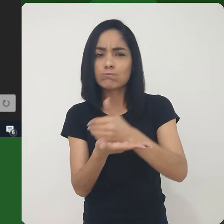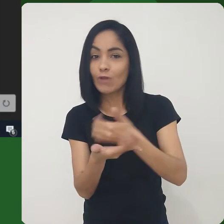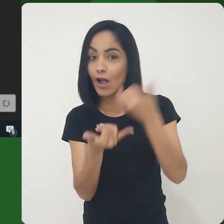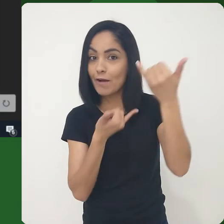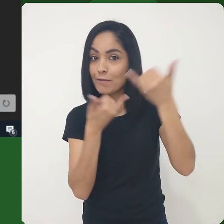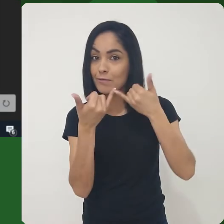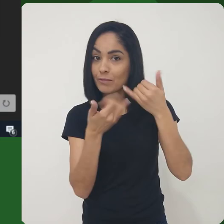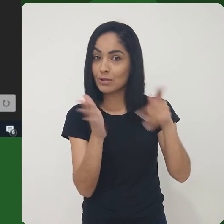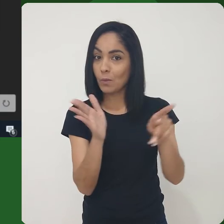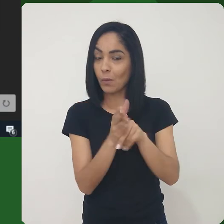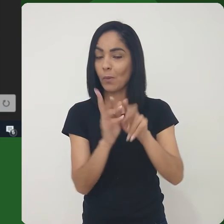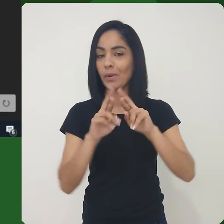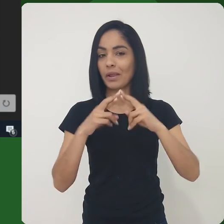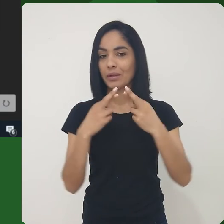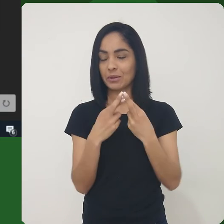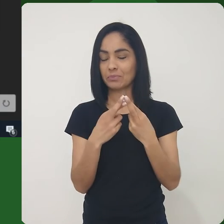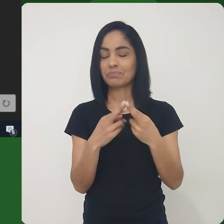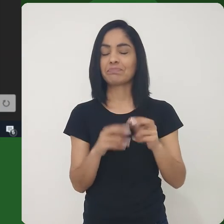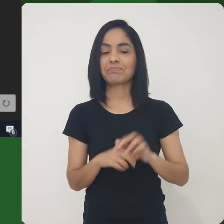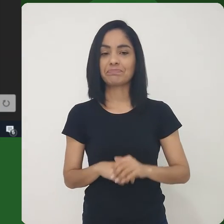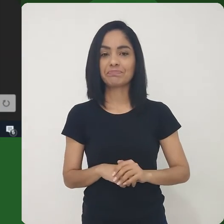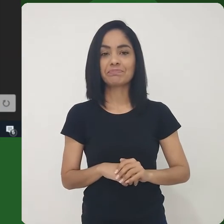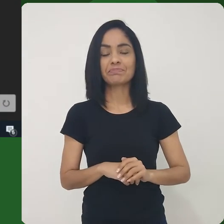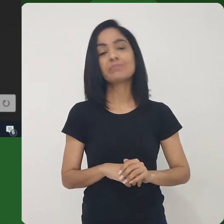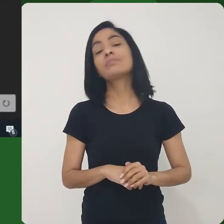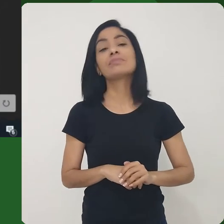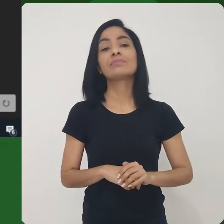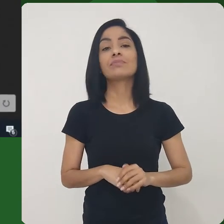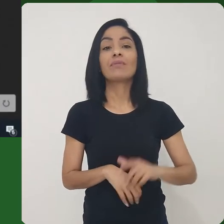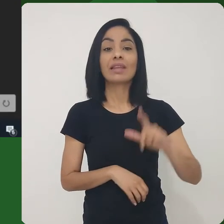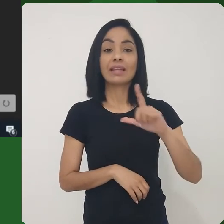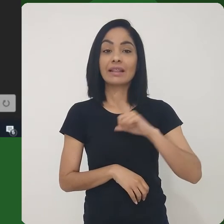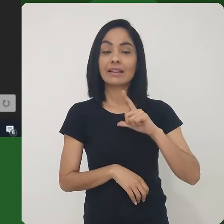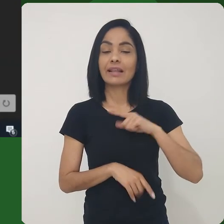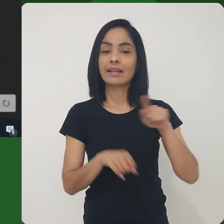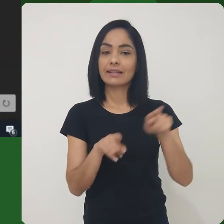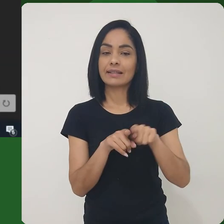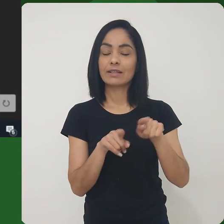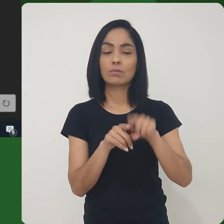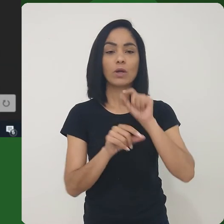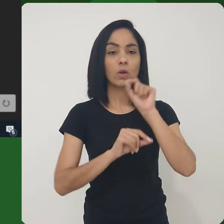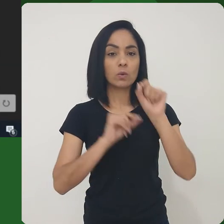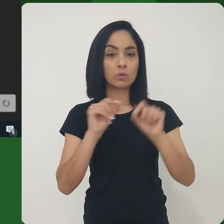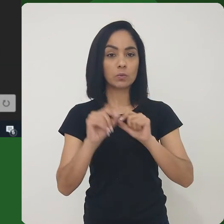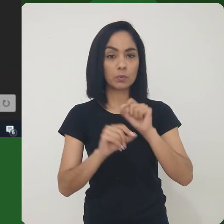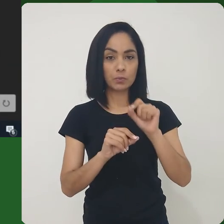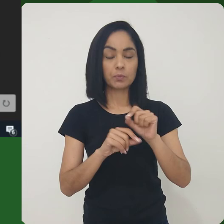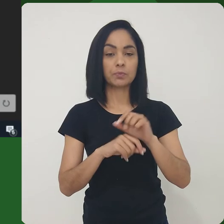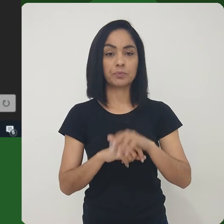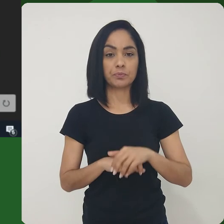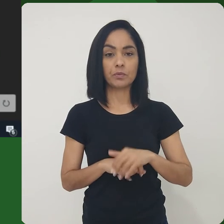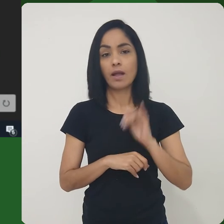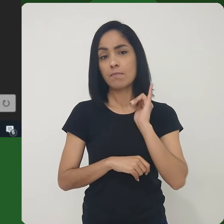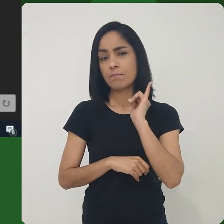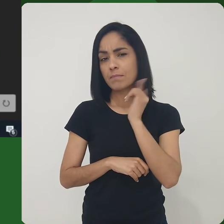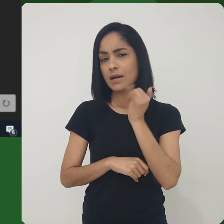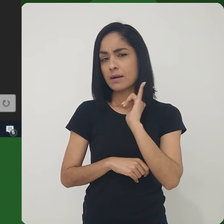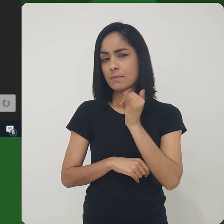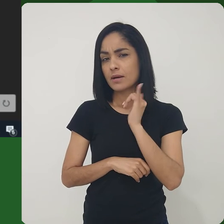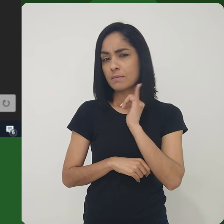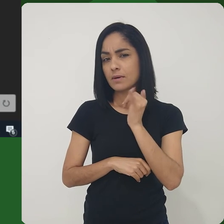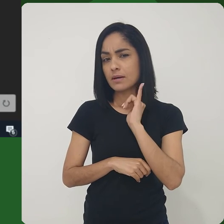os dados preliminares. E aí nós temos aqui, numa forma